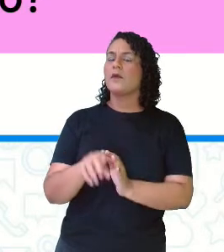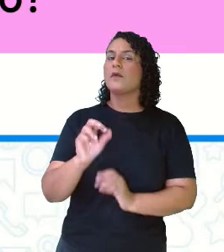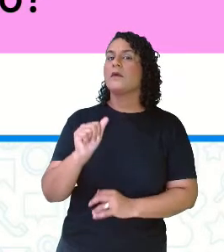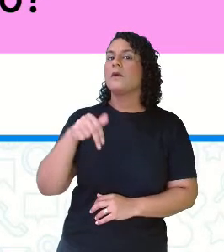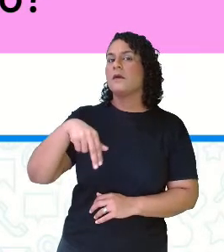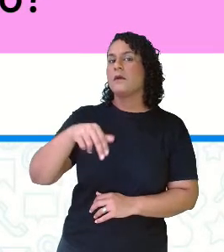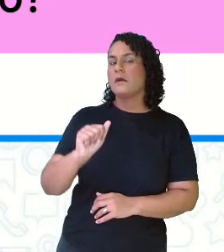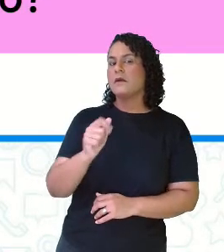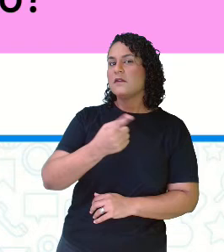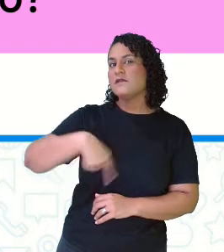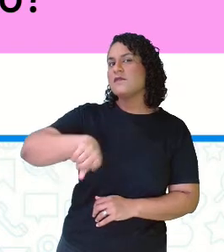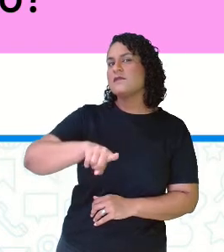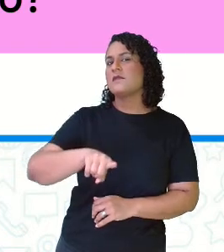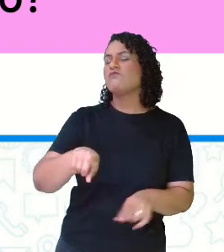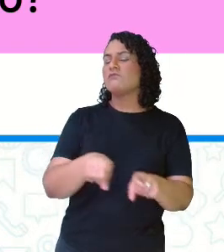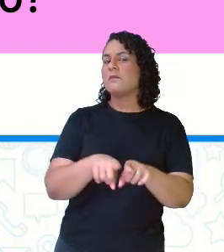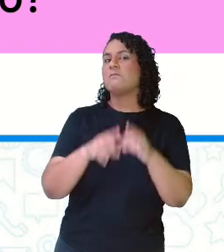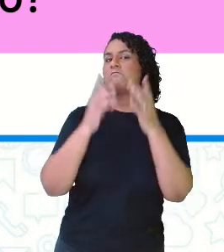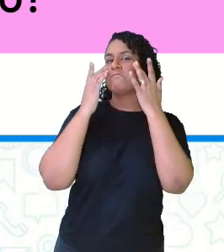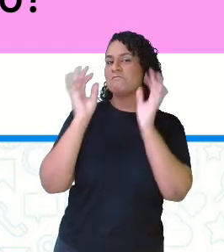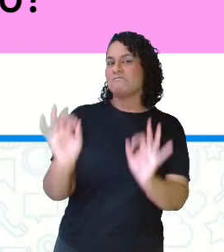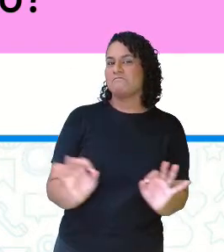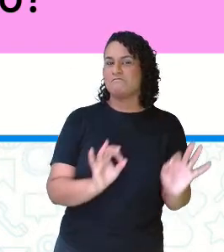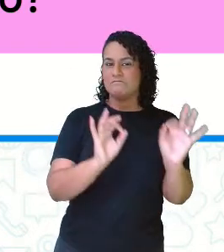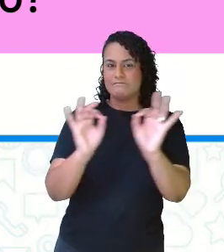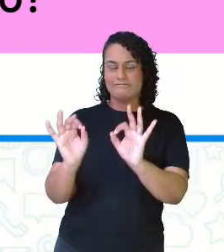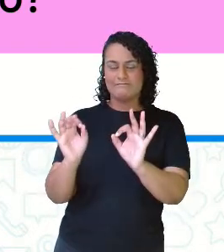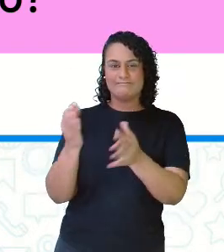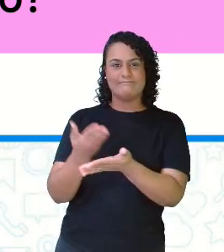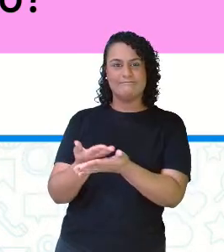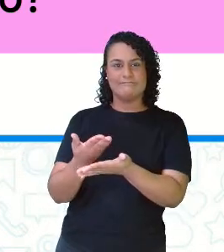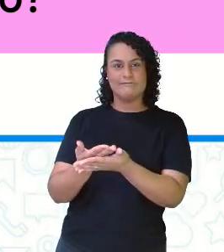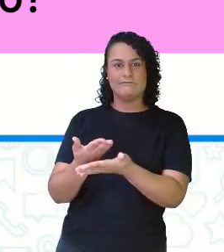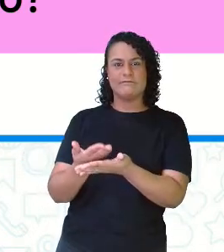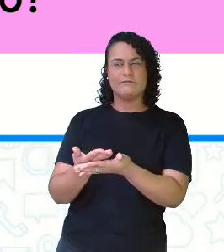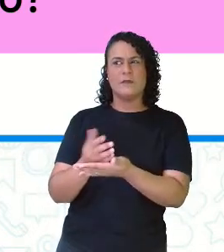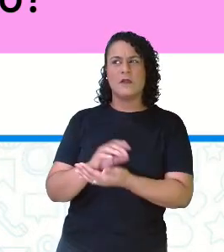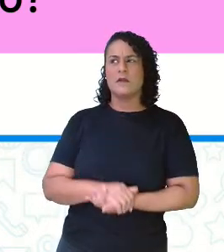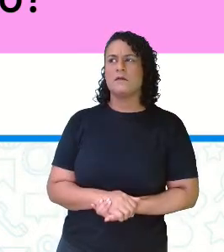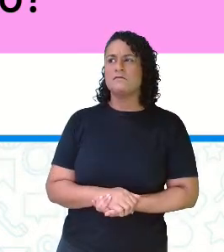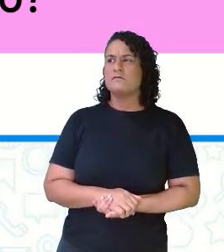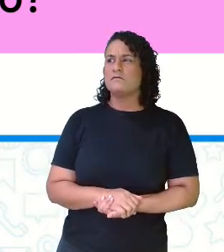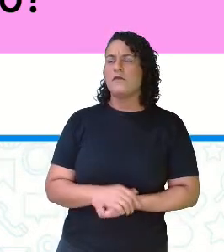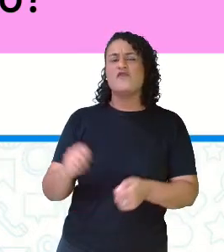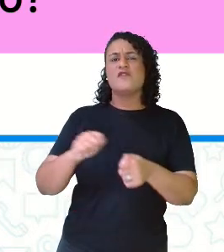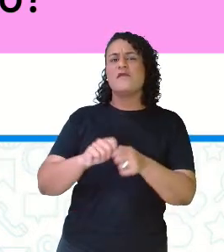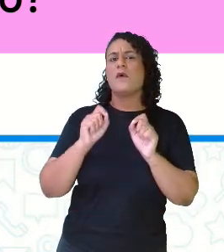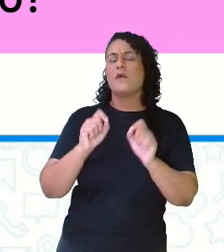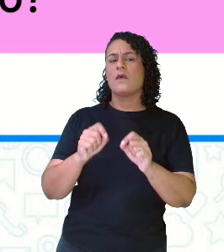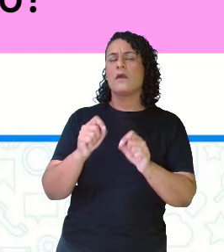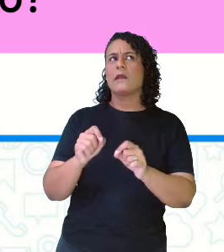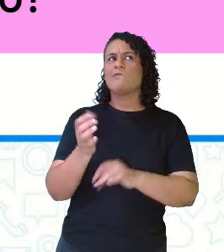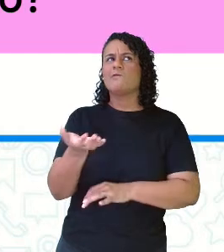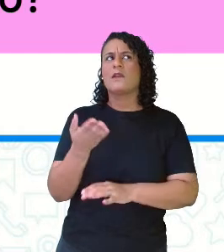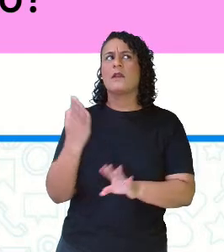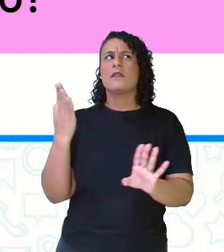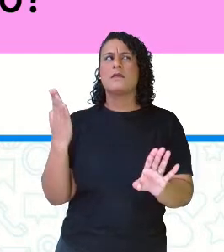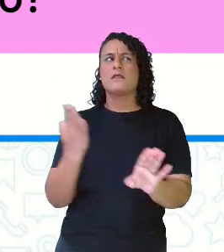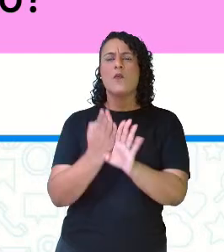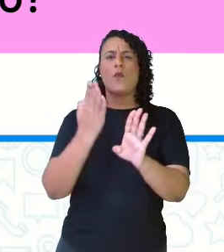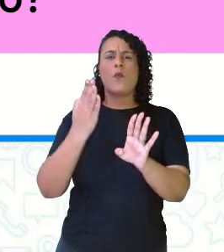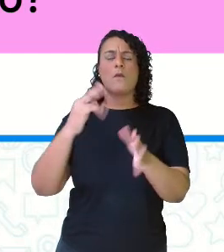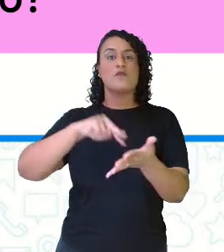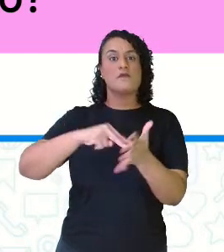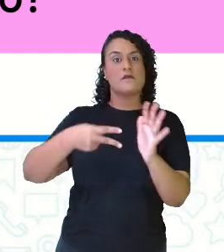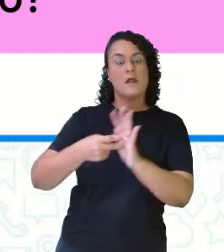Ana e para vocês que estão aí assistindo em casa. O que vocês fazem quando querem descobrir o significado de uma palavra